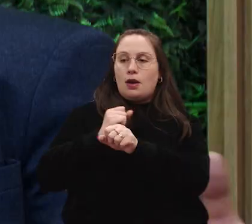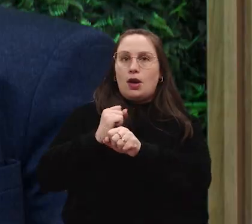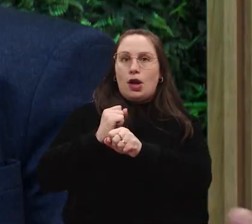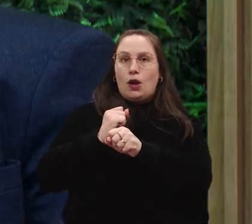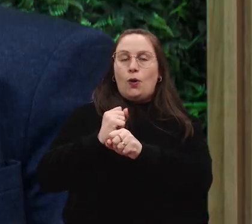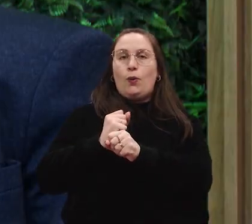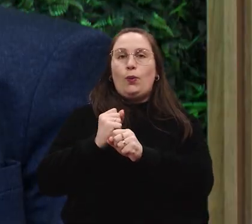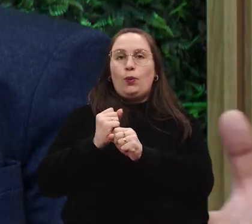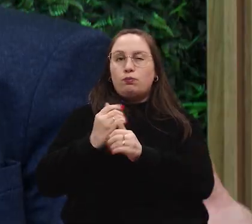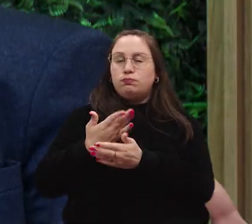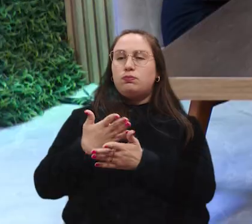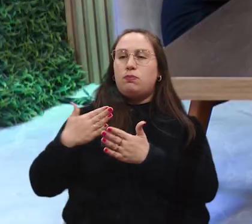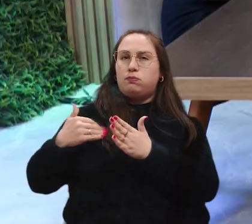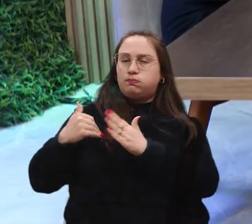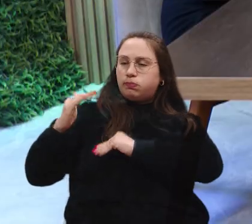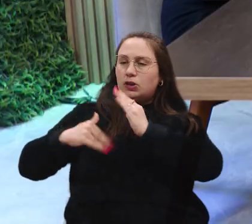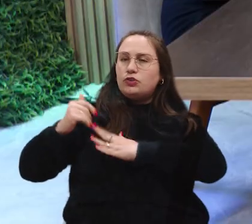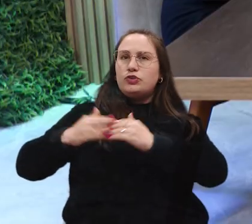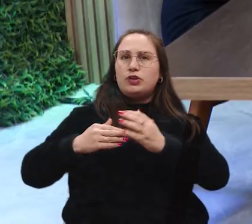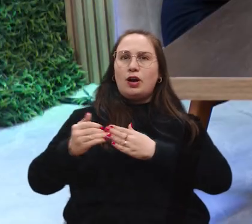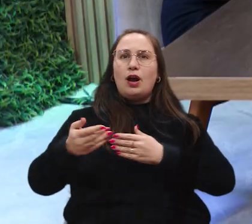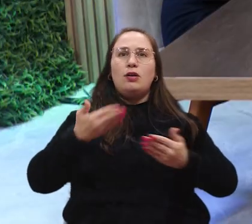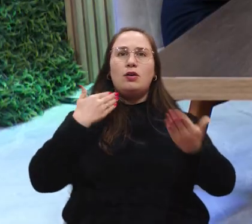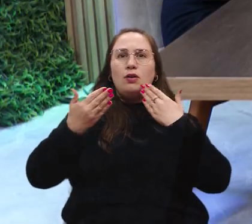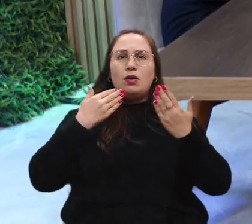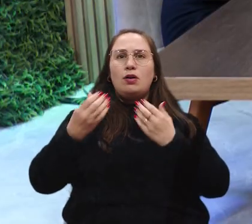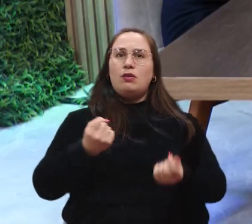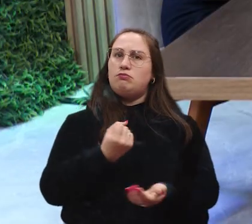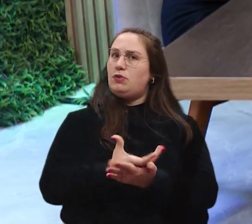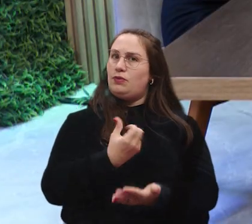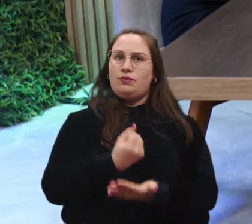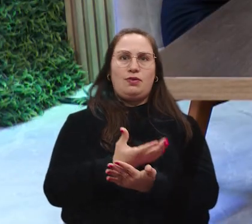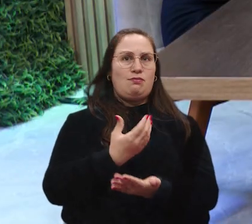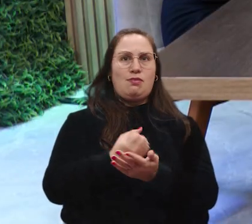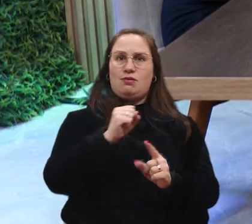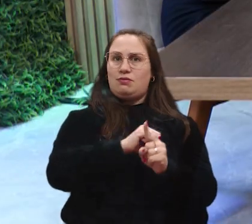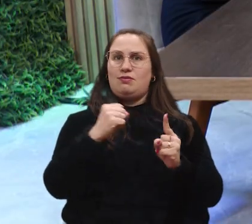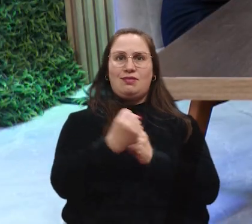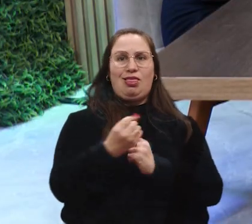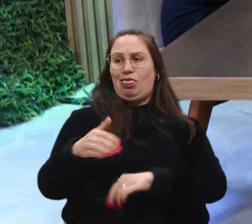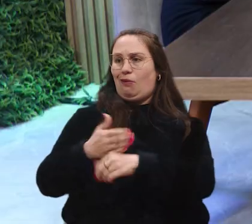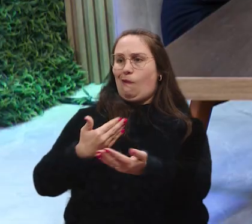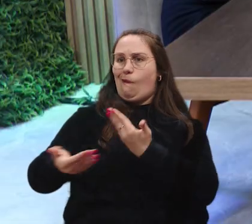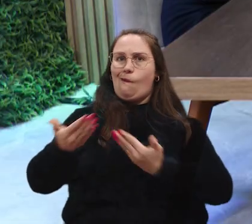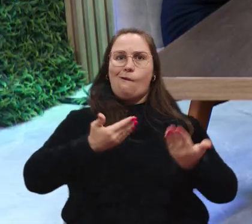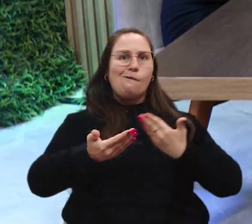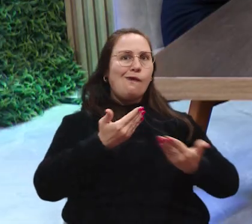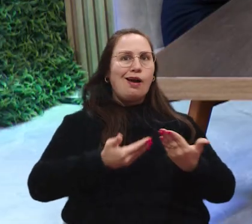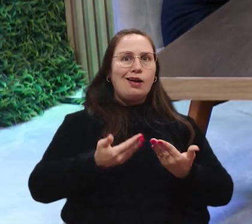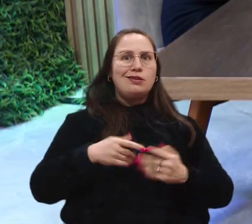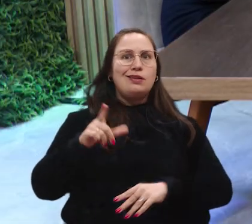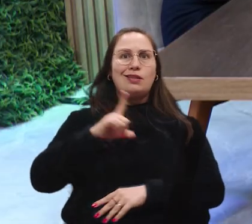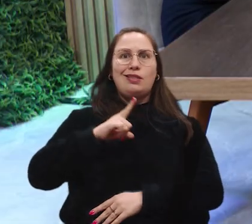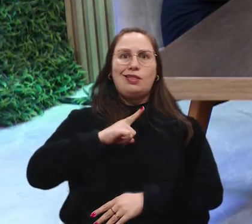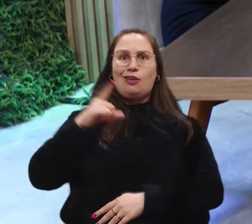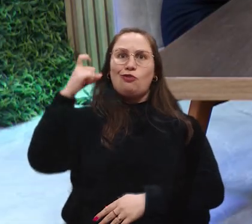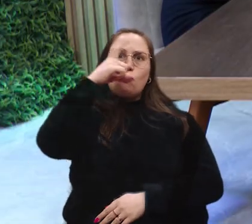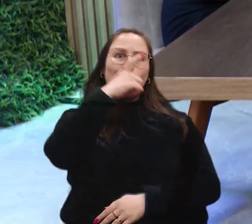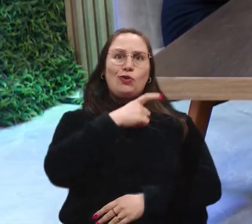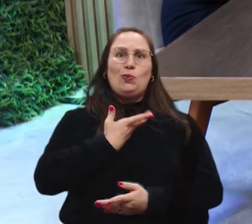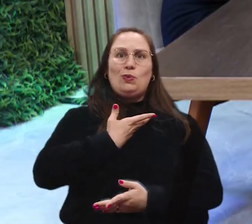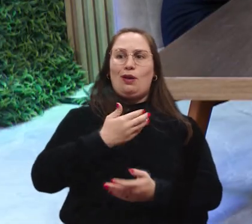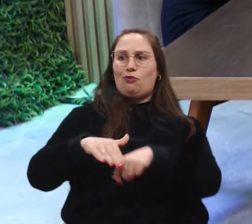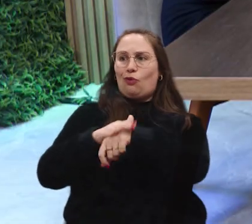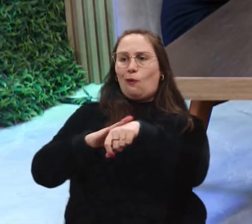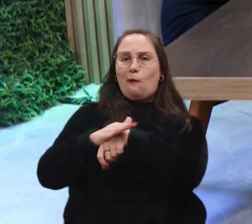com todo respeito, uma discussão gigante, analfabetos sociais, uma geração que não conversa, que tem dificuldade em